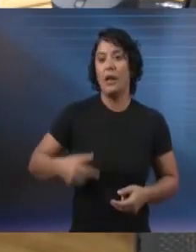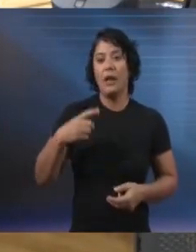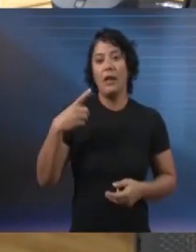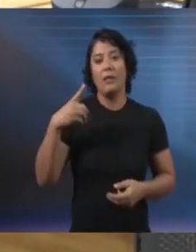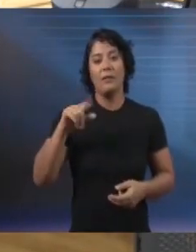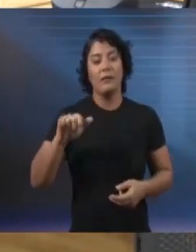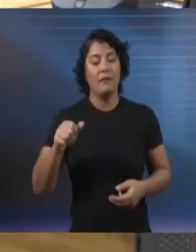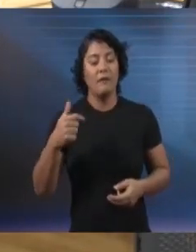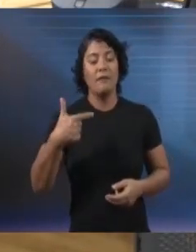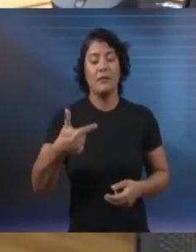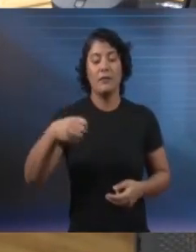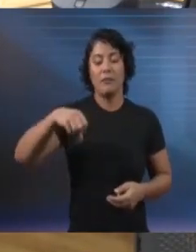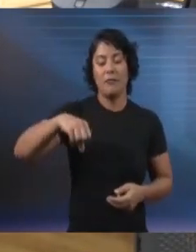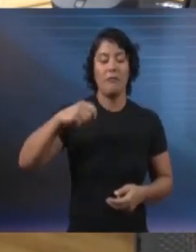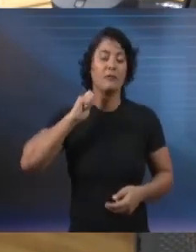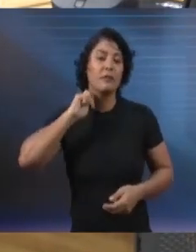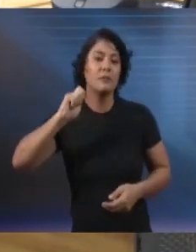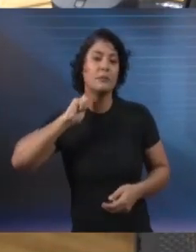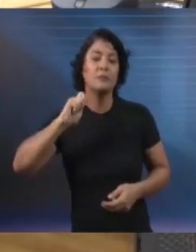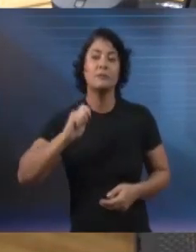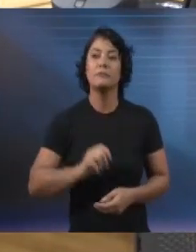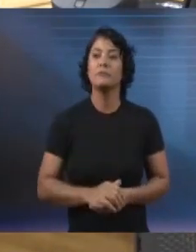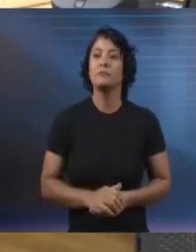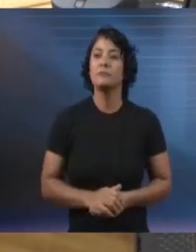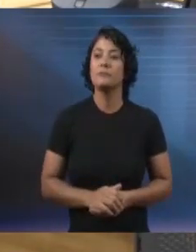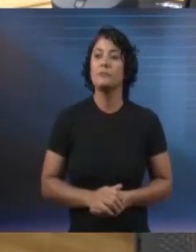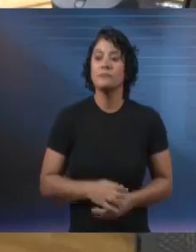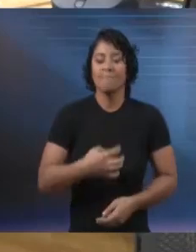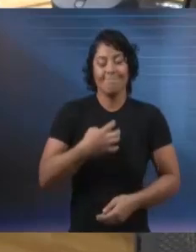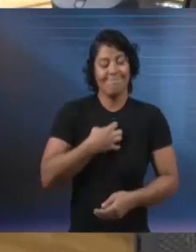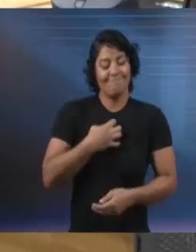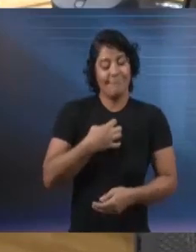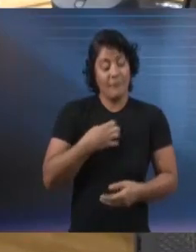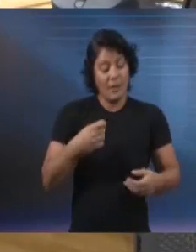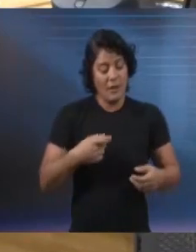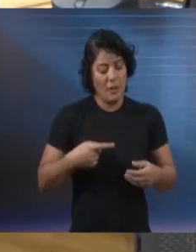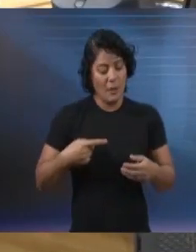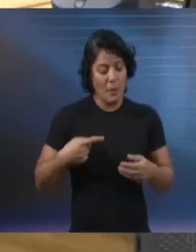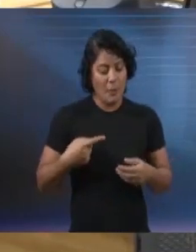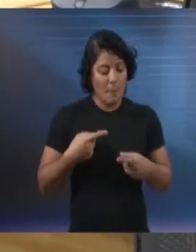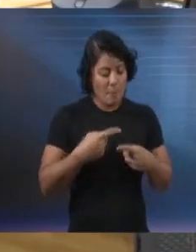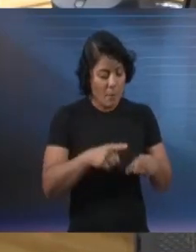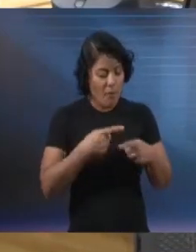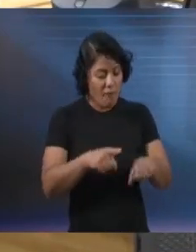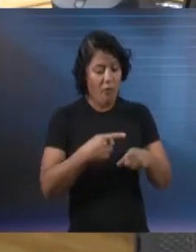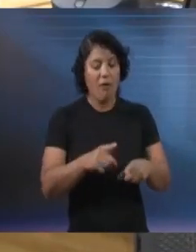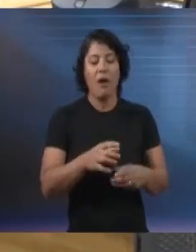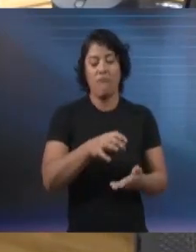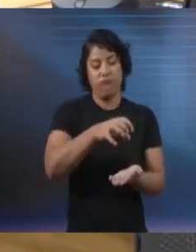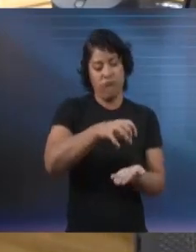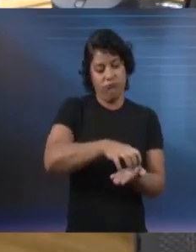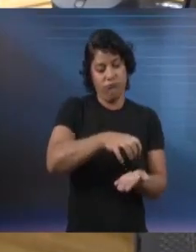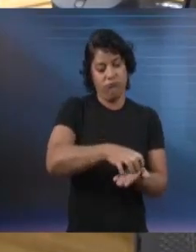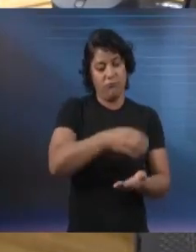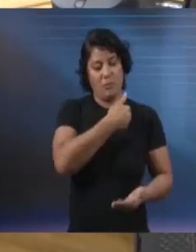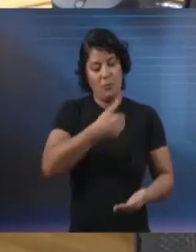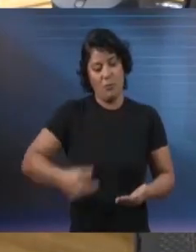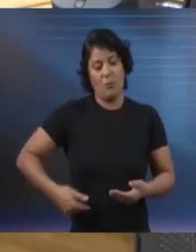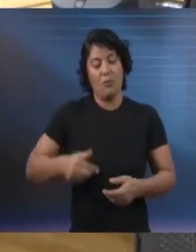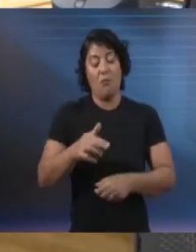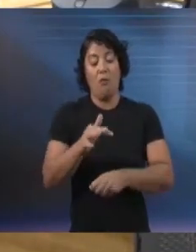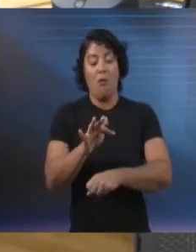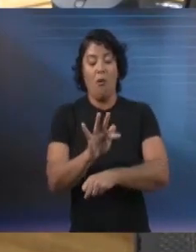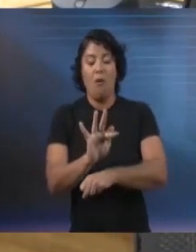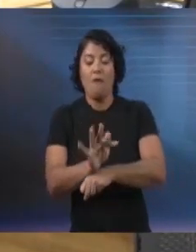de abril, nós conseguimos sensibilizar e provocar os órgãos públicos, os órgãos fiscalizadores,